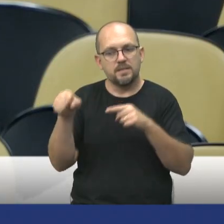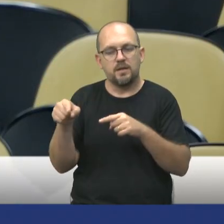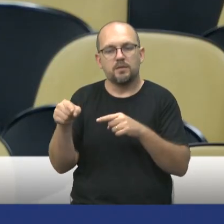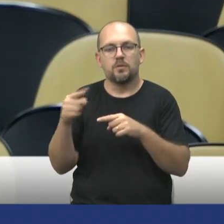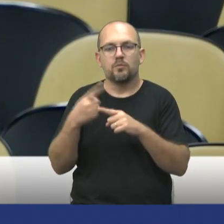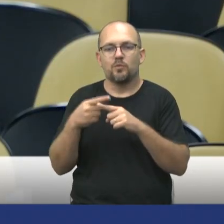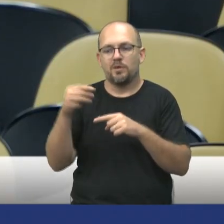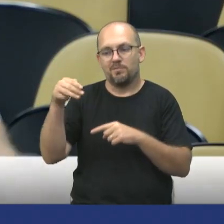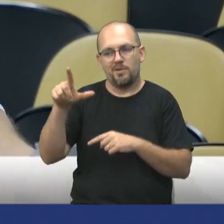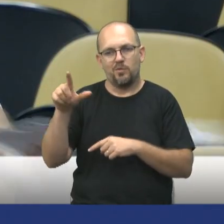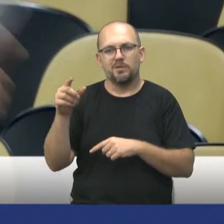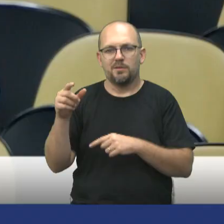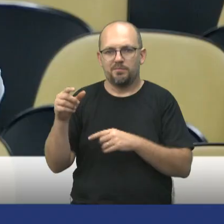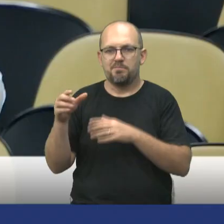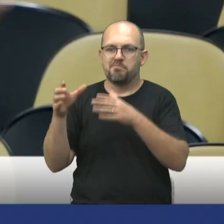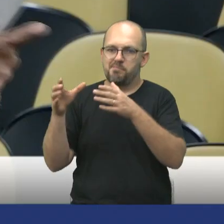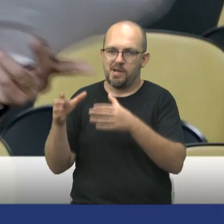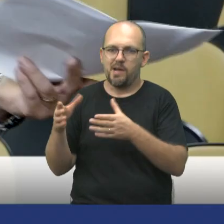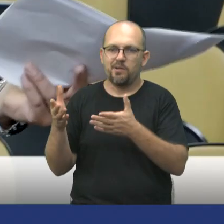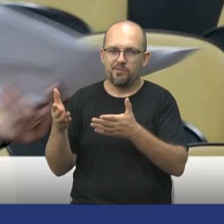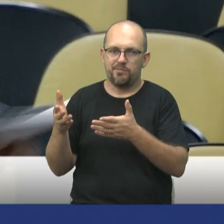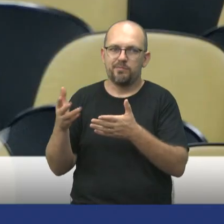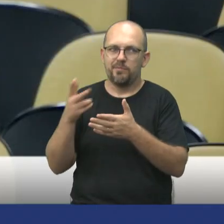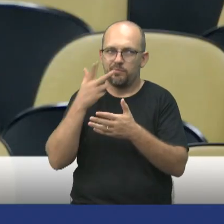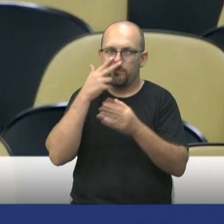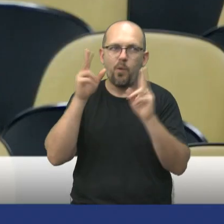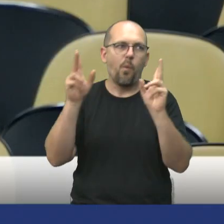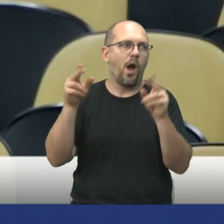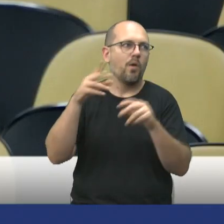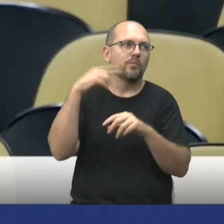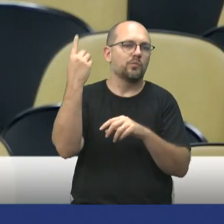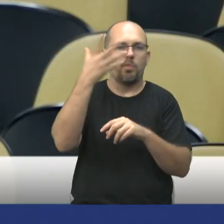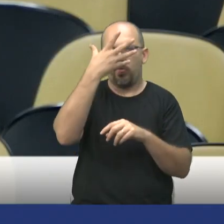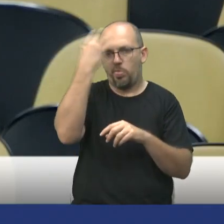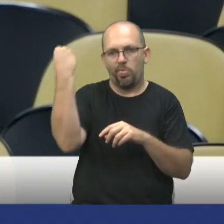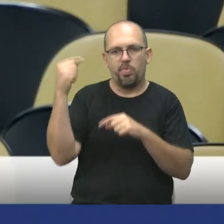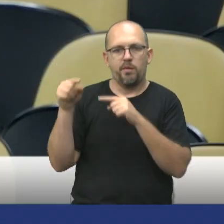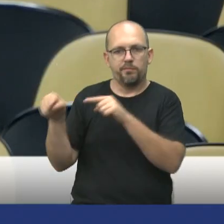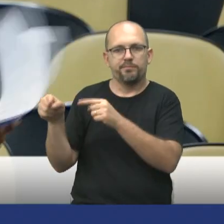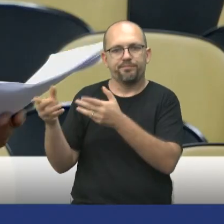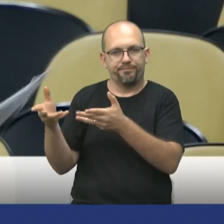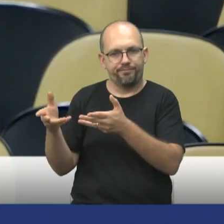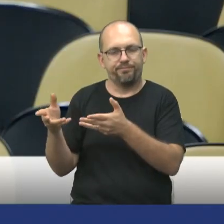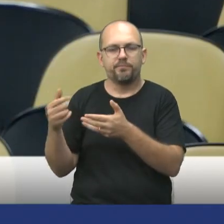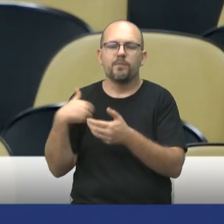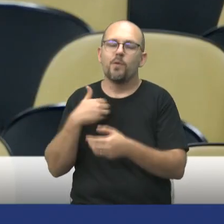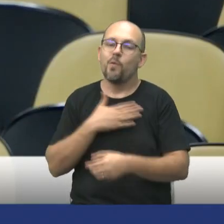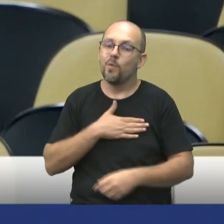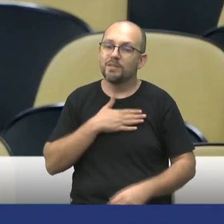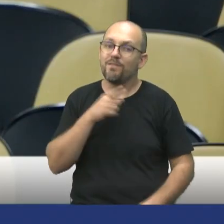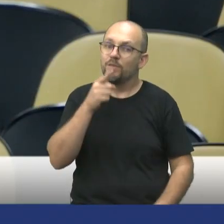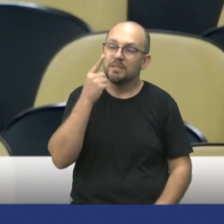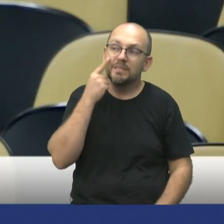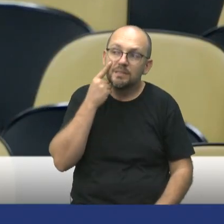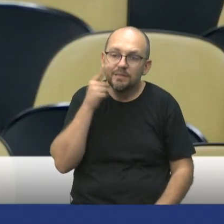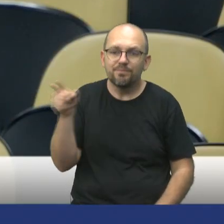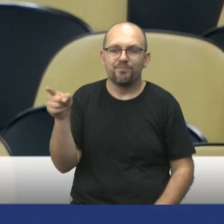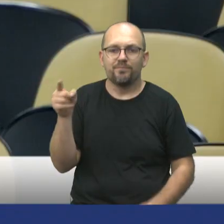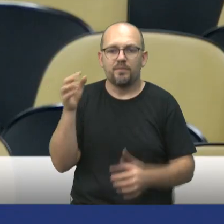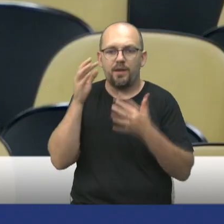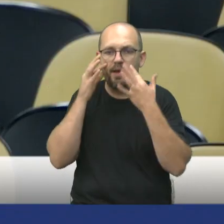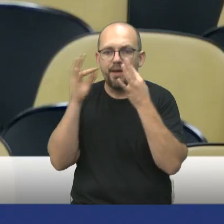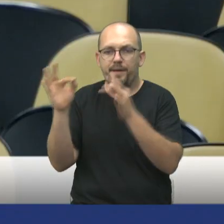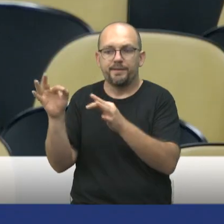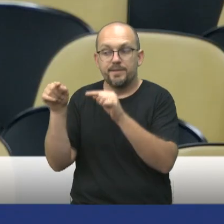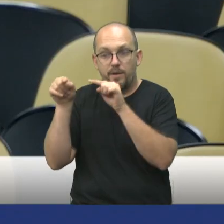Maria Luísa, que é um bairro praticamente esquecido da cidade, né? E eu gostaria que vocês dessem uma atenção a eles